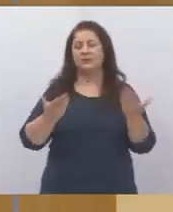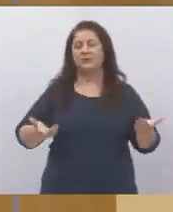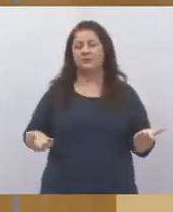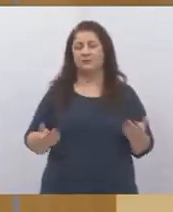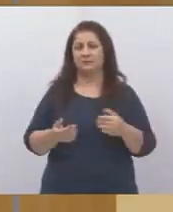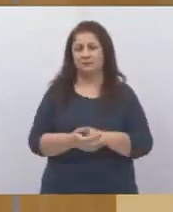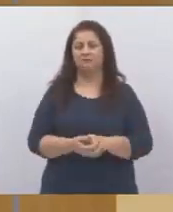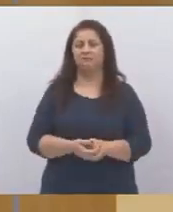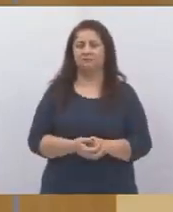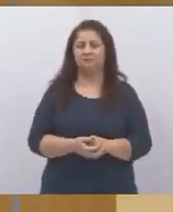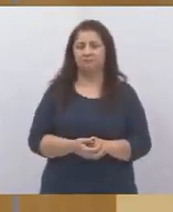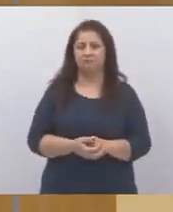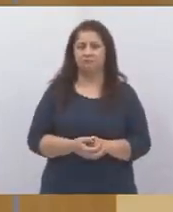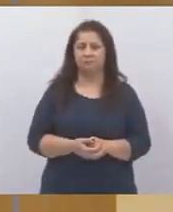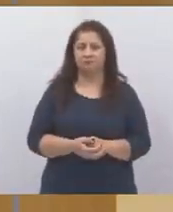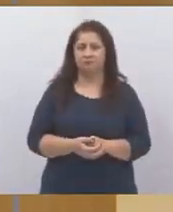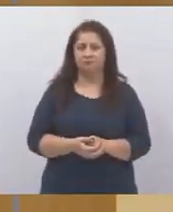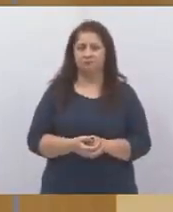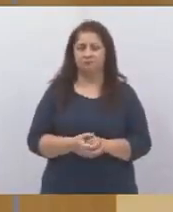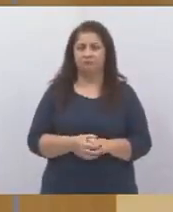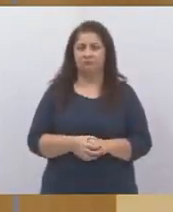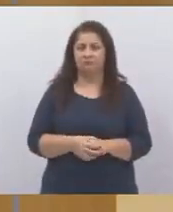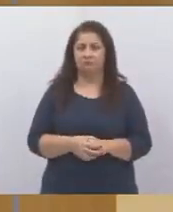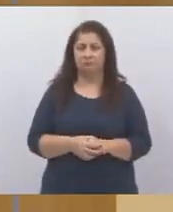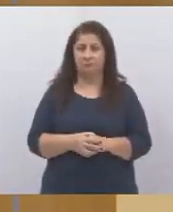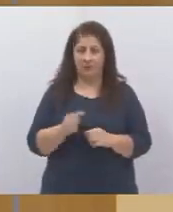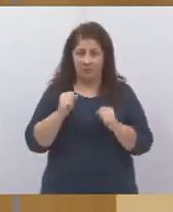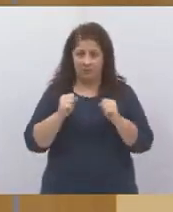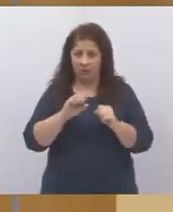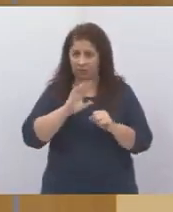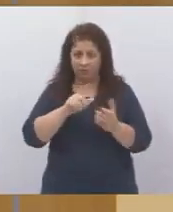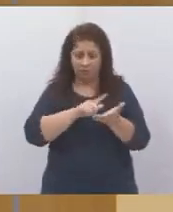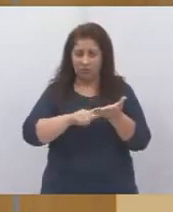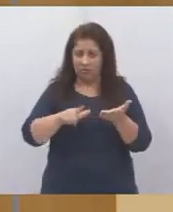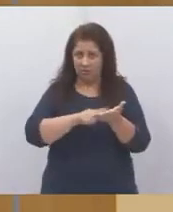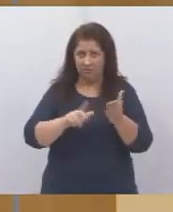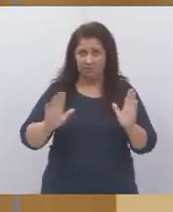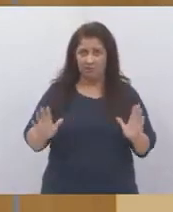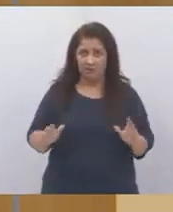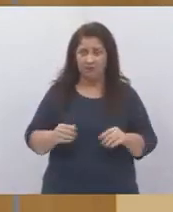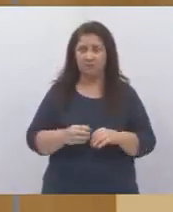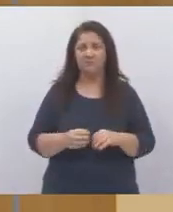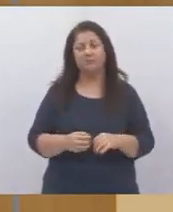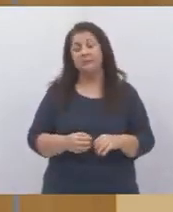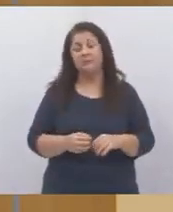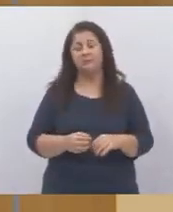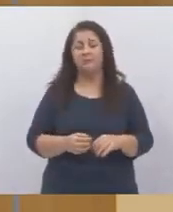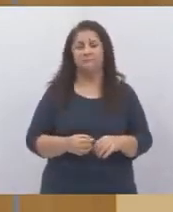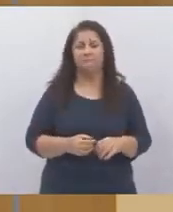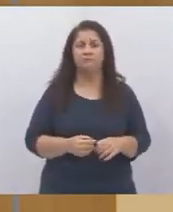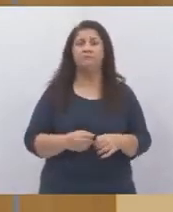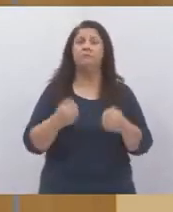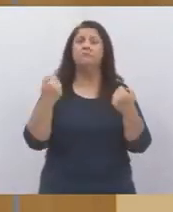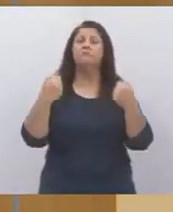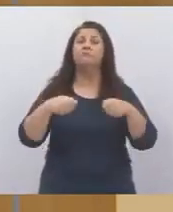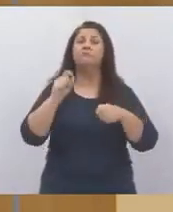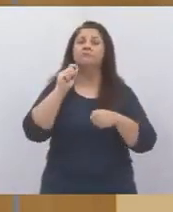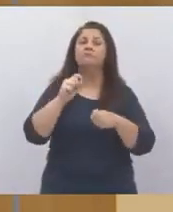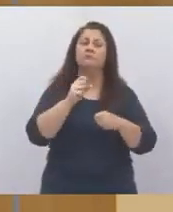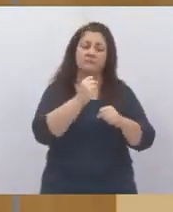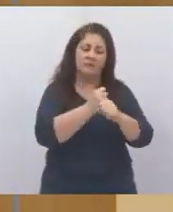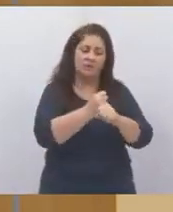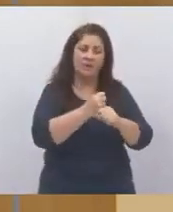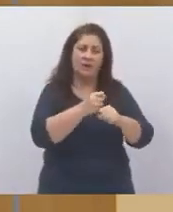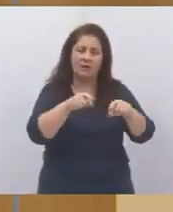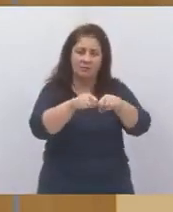condomínio vai resolver com uma limpeza do Córrego não vai vai resolver com que com a construção de piscinões